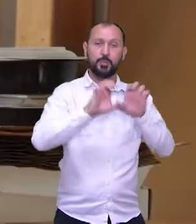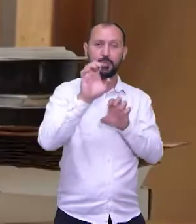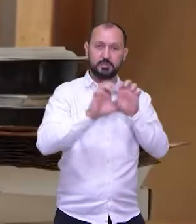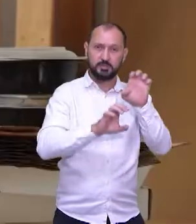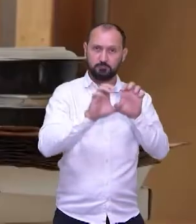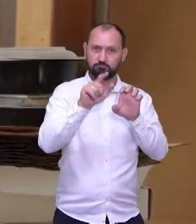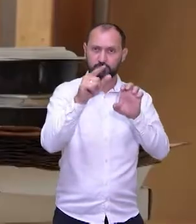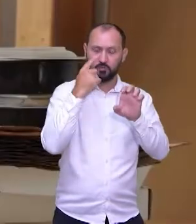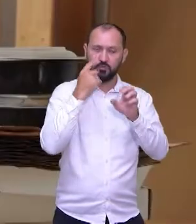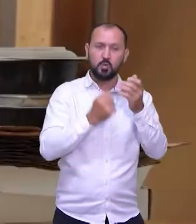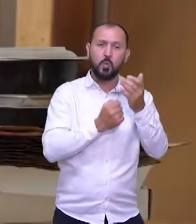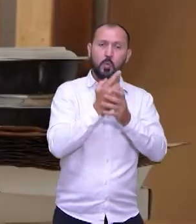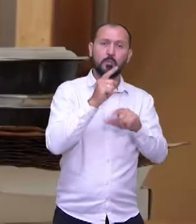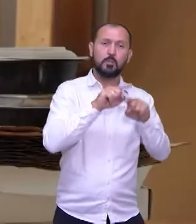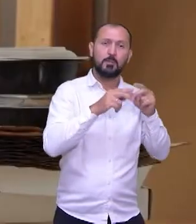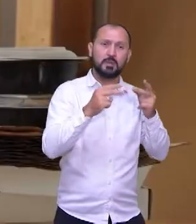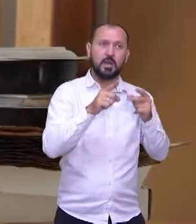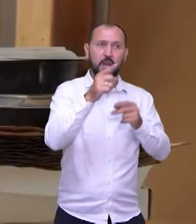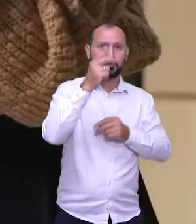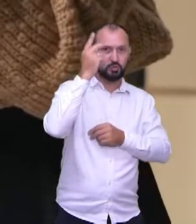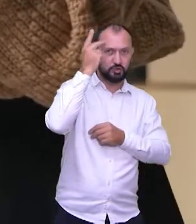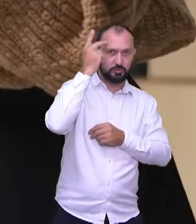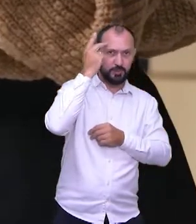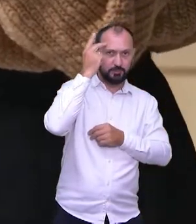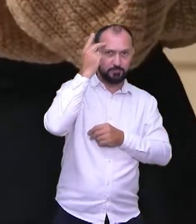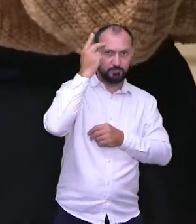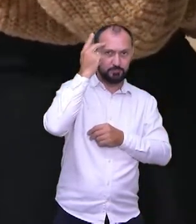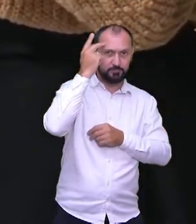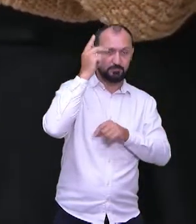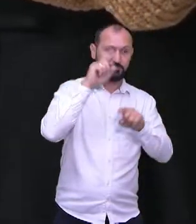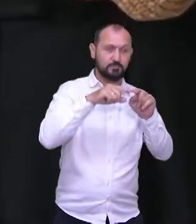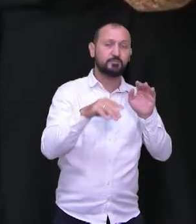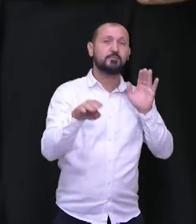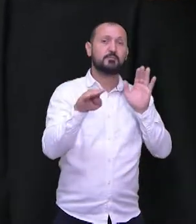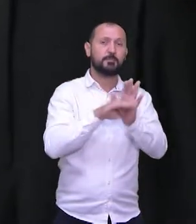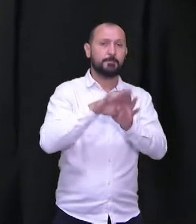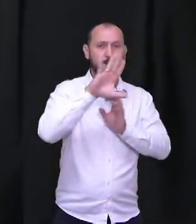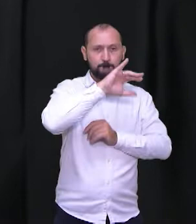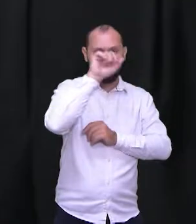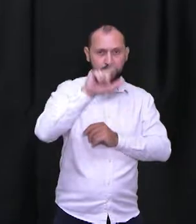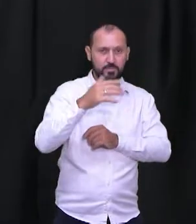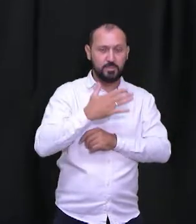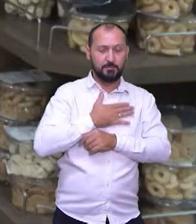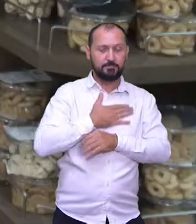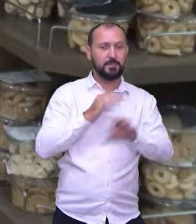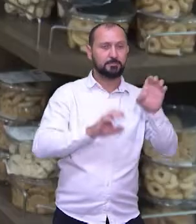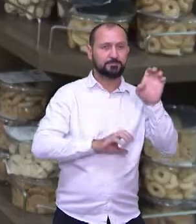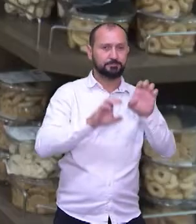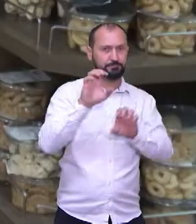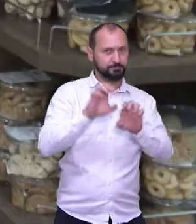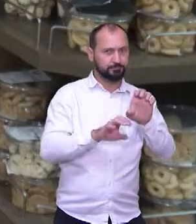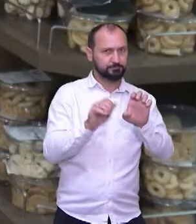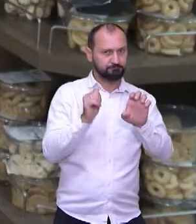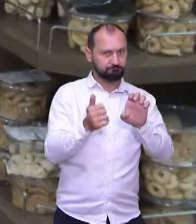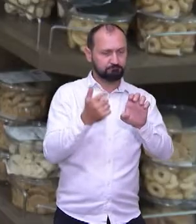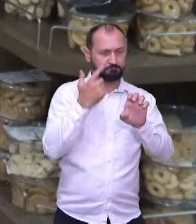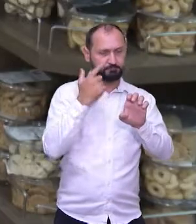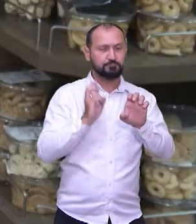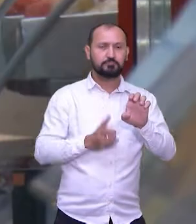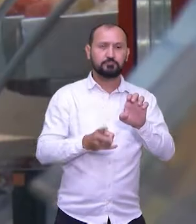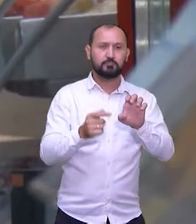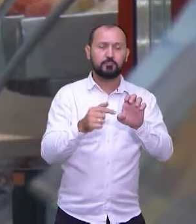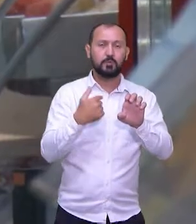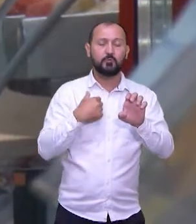empresa, você compra o seu produto de São Paulo, então o produto vai chegar em Mato Grosso do Sul através da sua empresa.